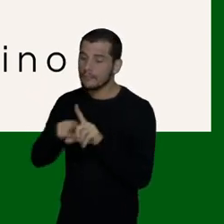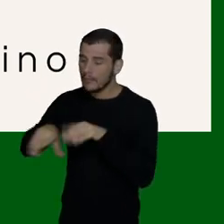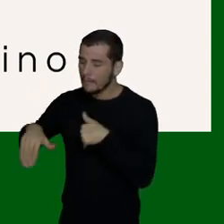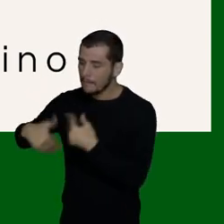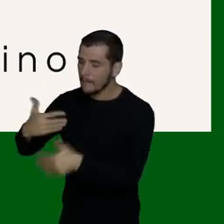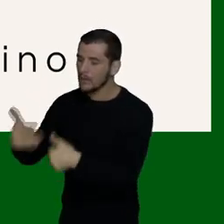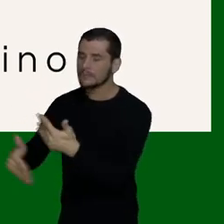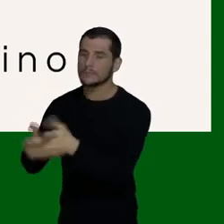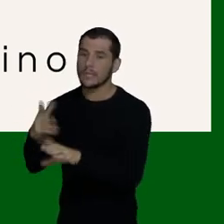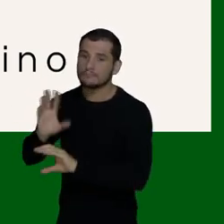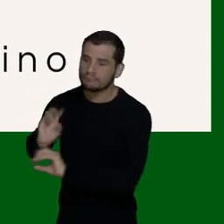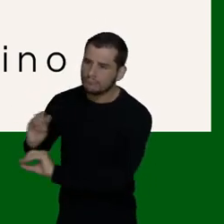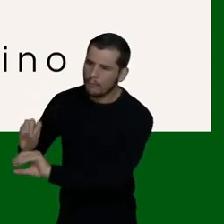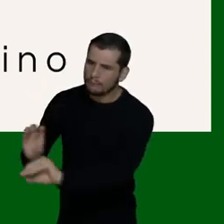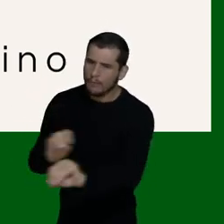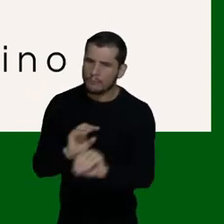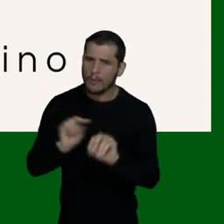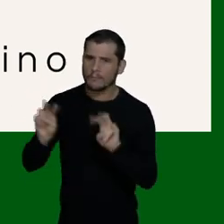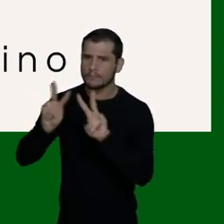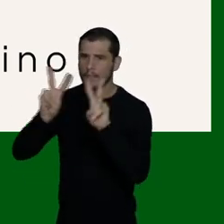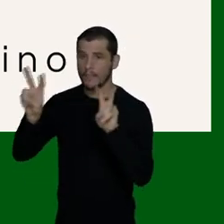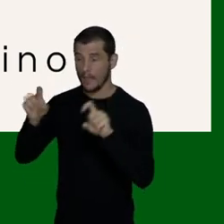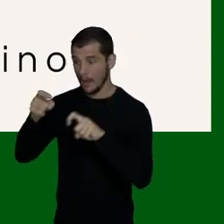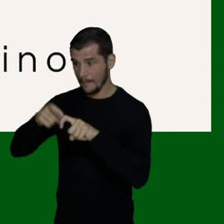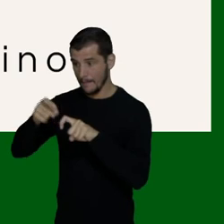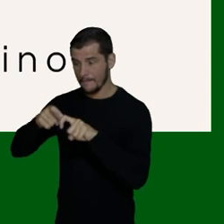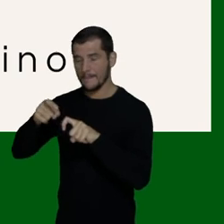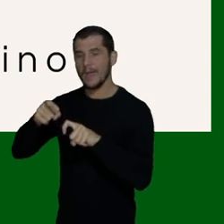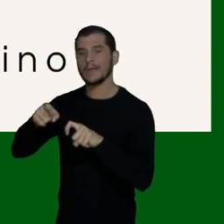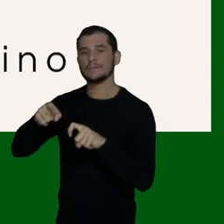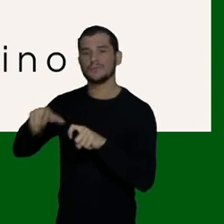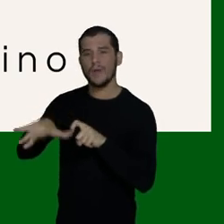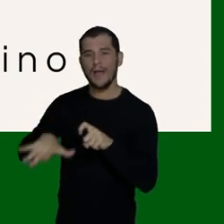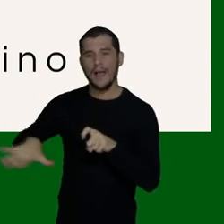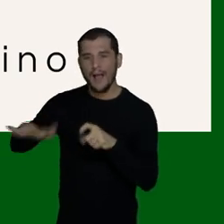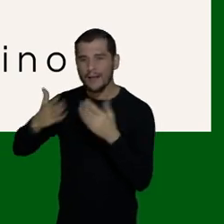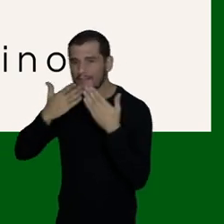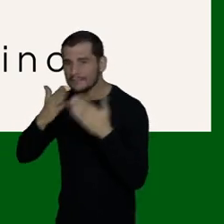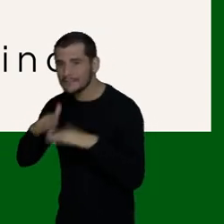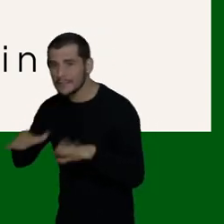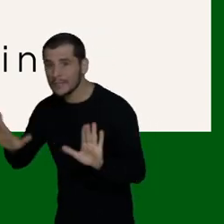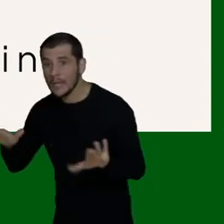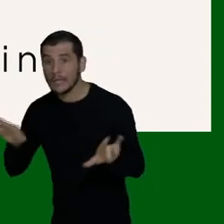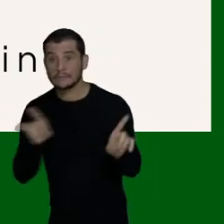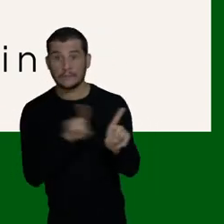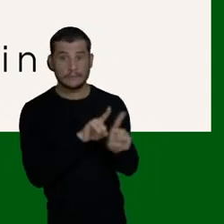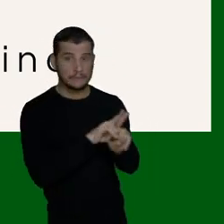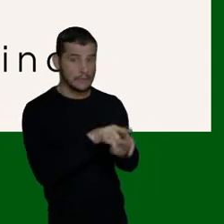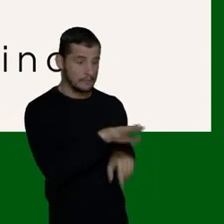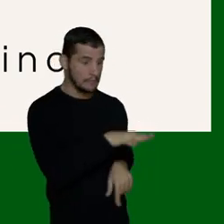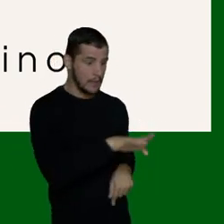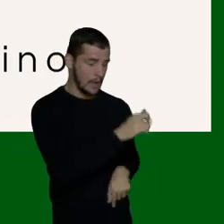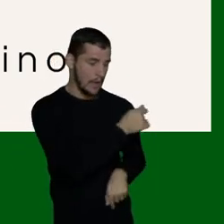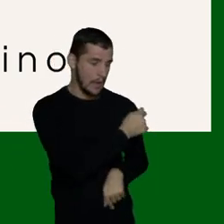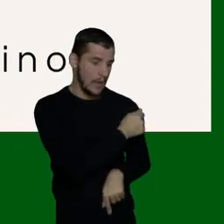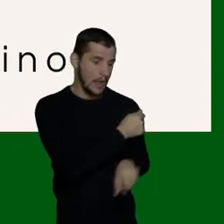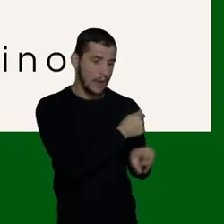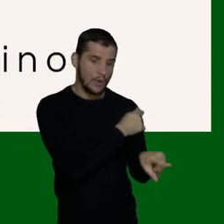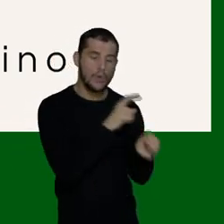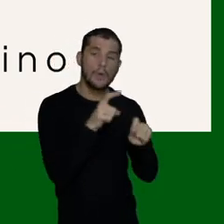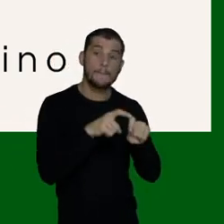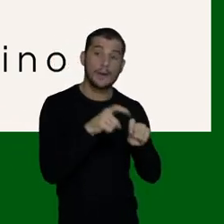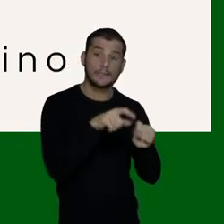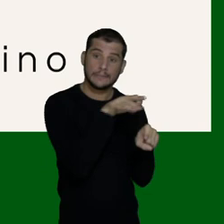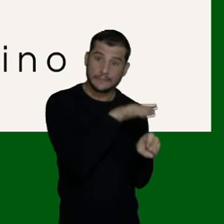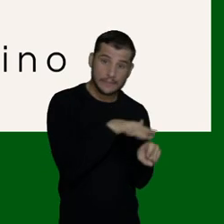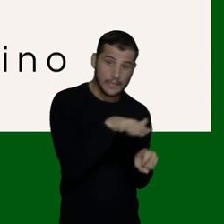tanto em relação aos residentes de Pediatria assim como os alunos de graduação de medicina e cabe lembrar aqui